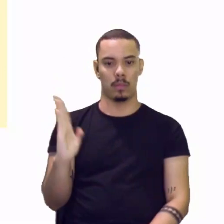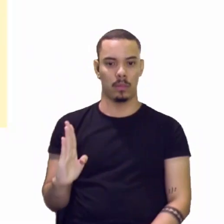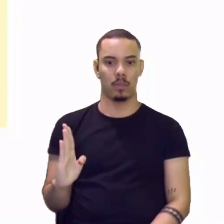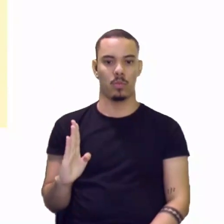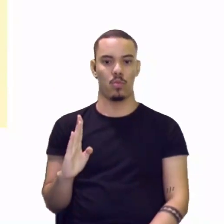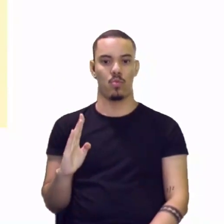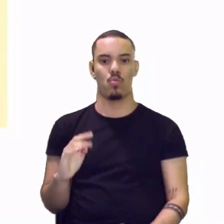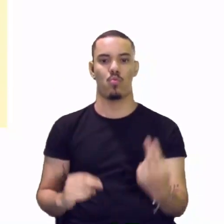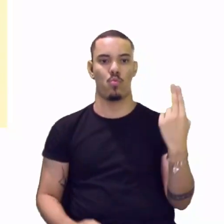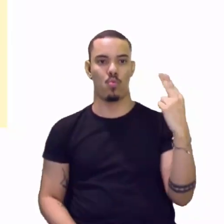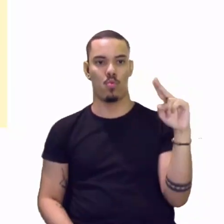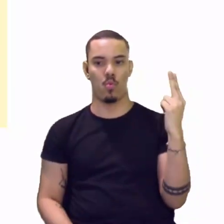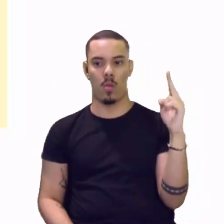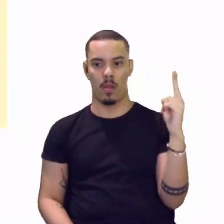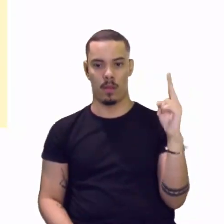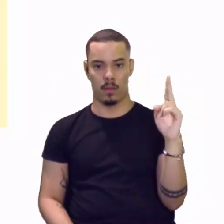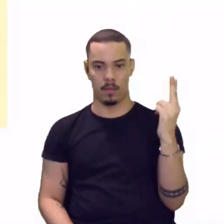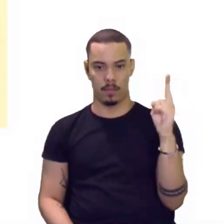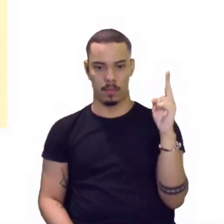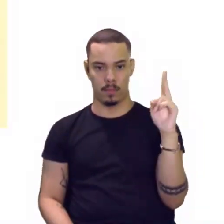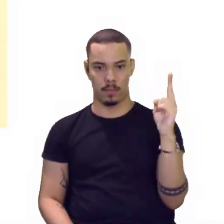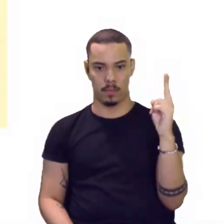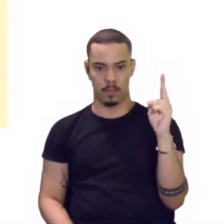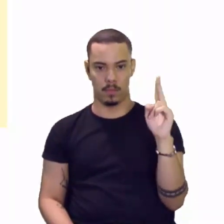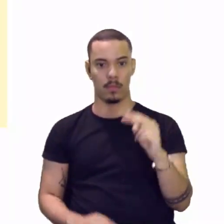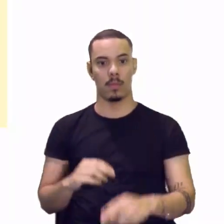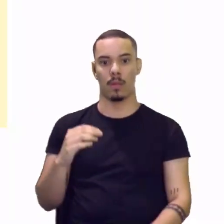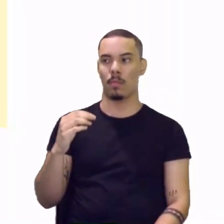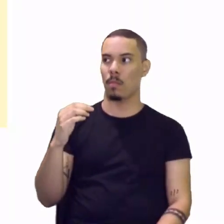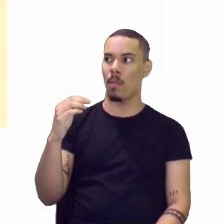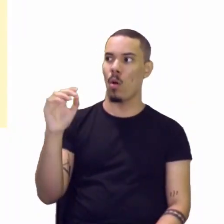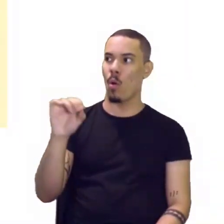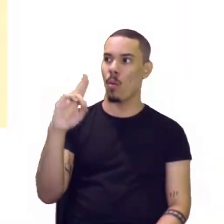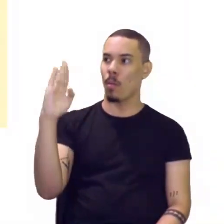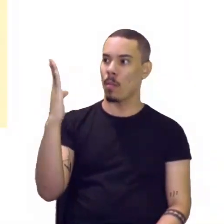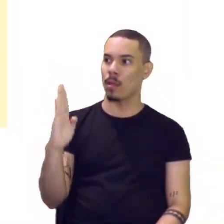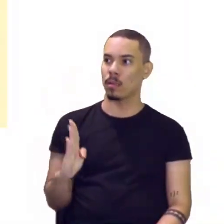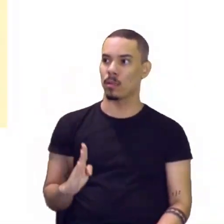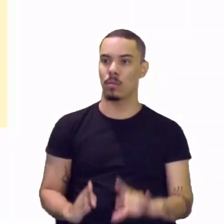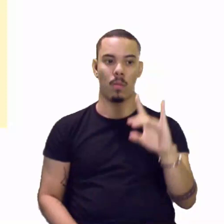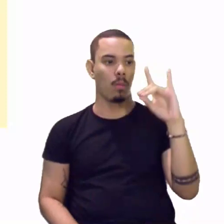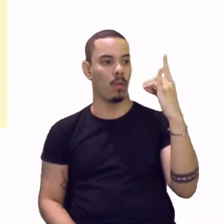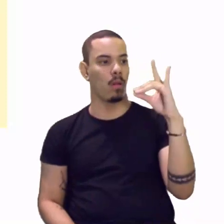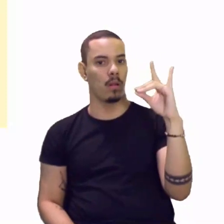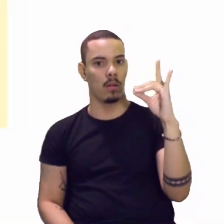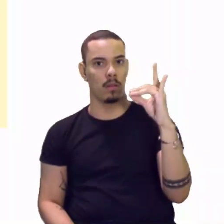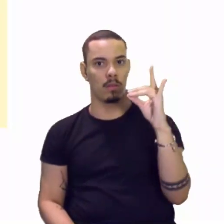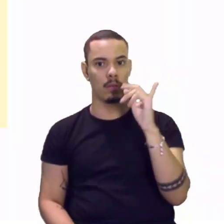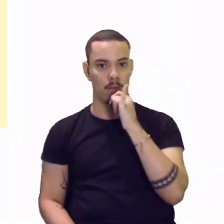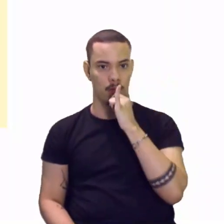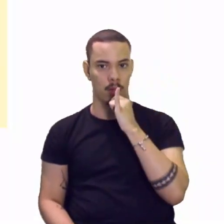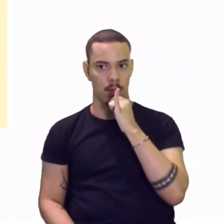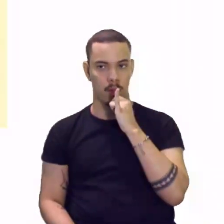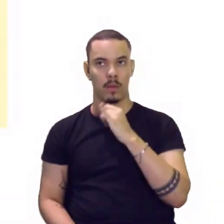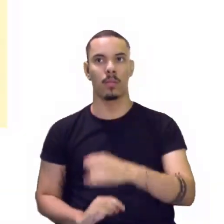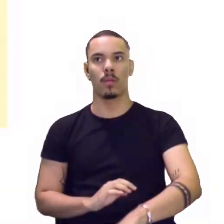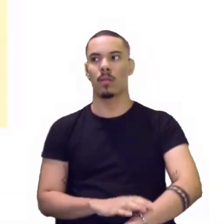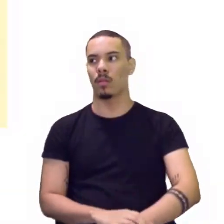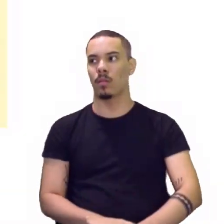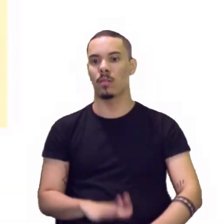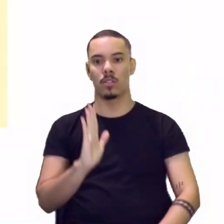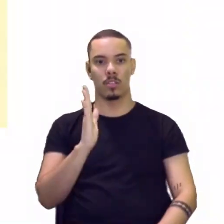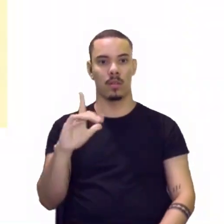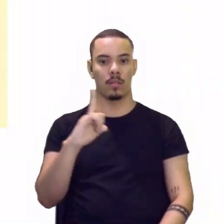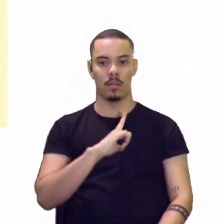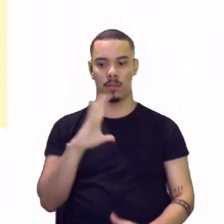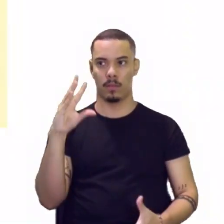Uruguai, Brasil-Bolívia, né? Muito bem. Então, ela já, como é que posso dizer, professor? Ela já está ali